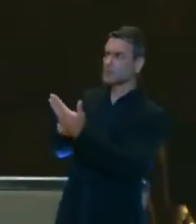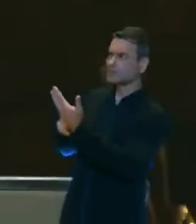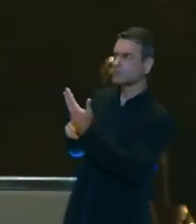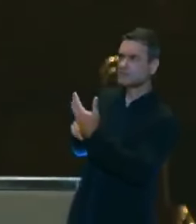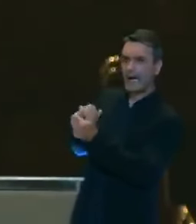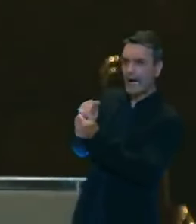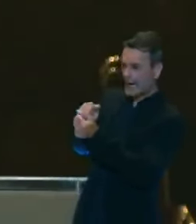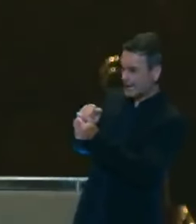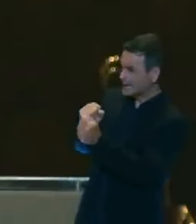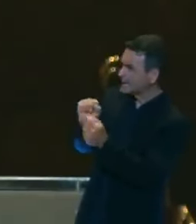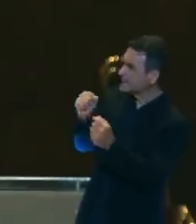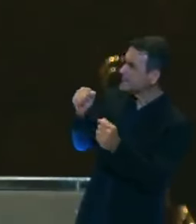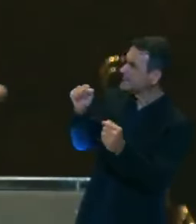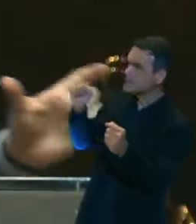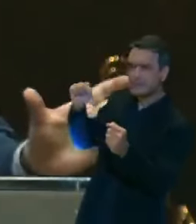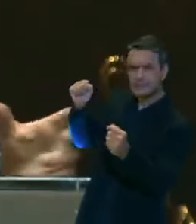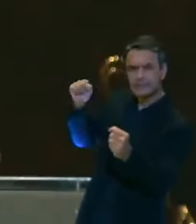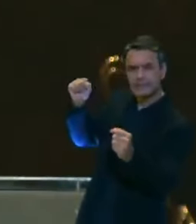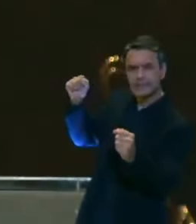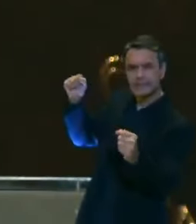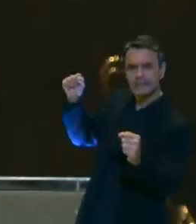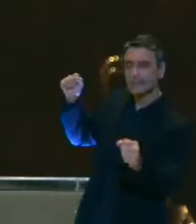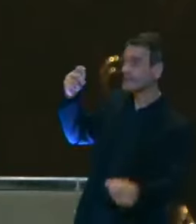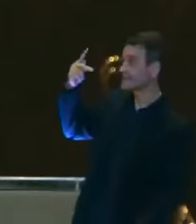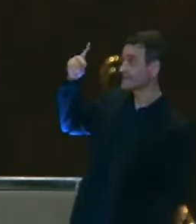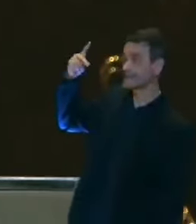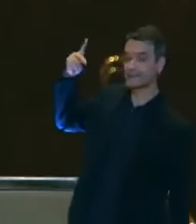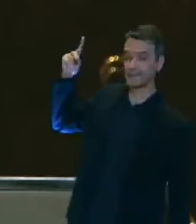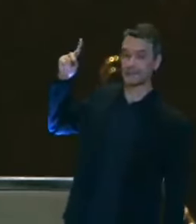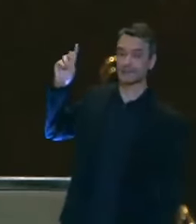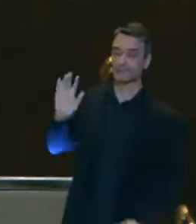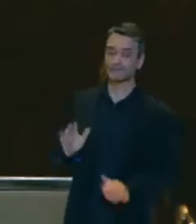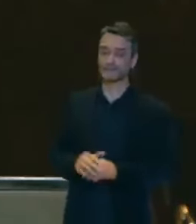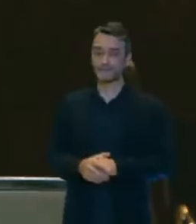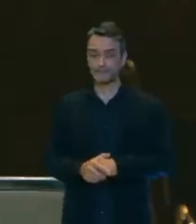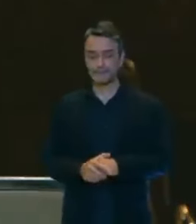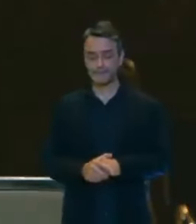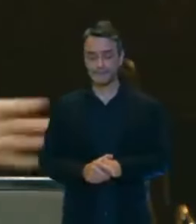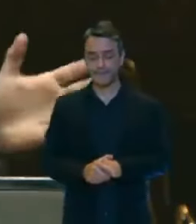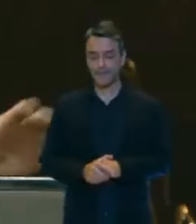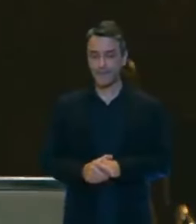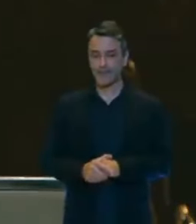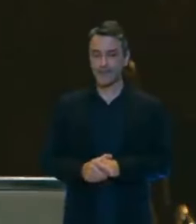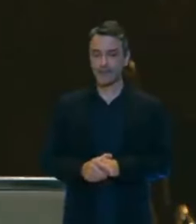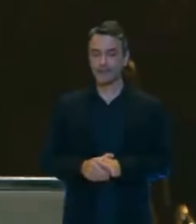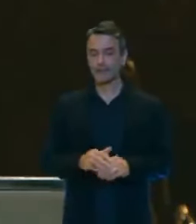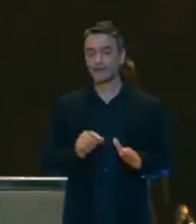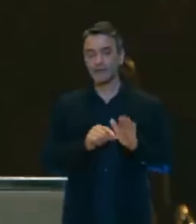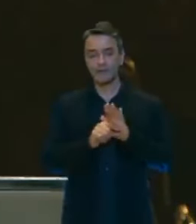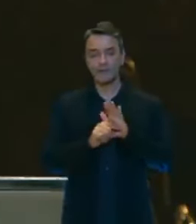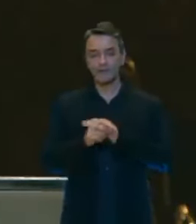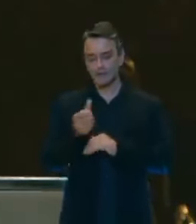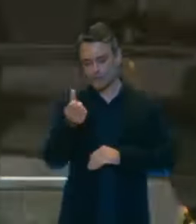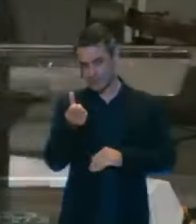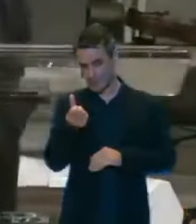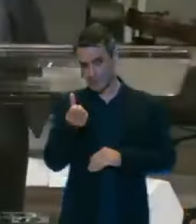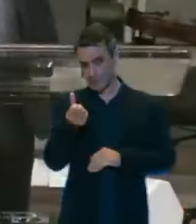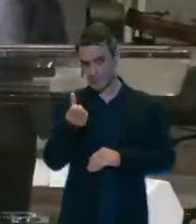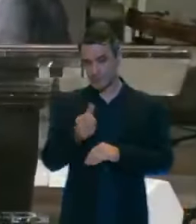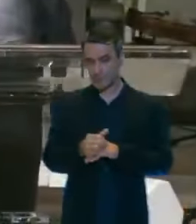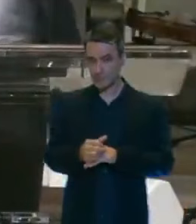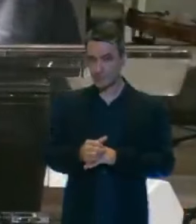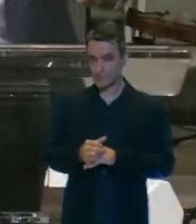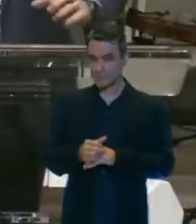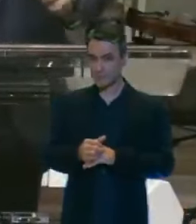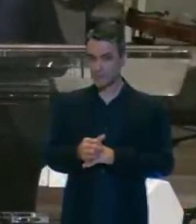E aí ele começa e introduz esse novo recurso no versículo 6. Ele diz assim: uma